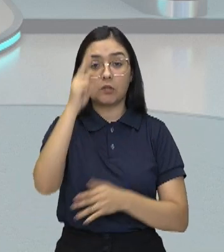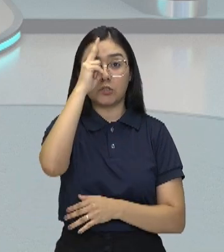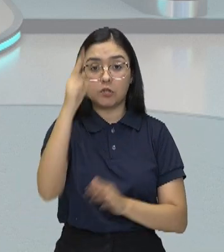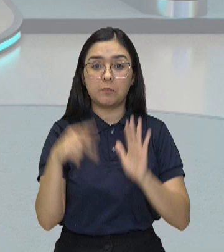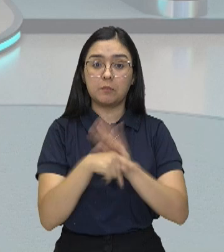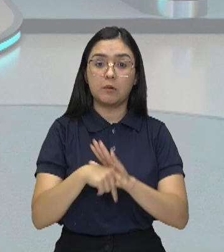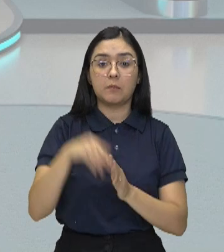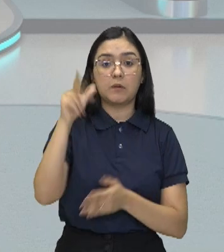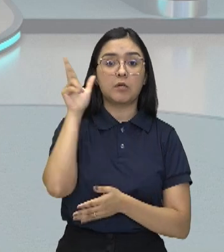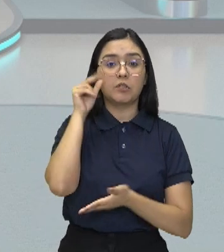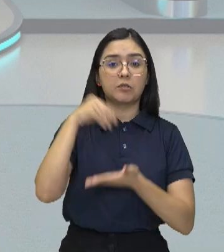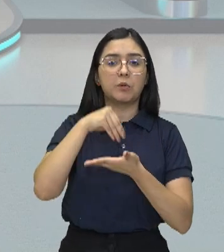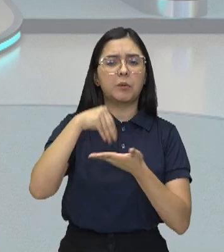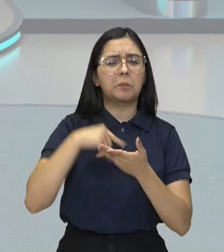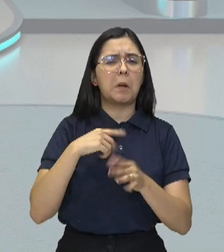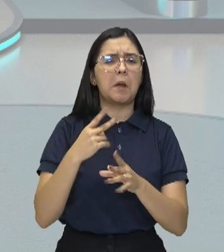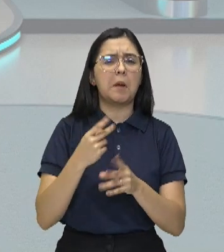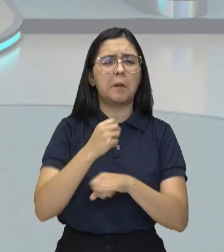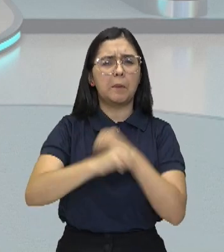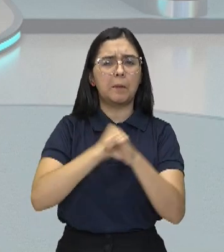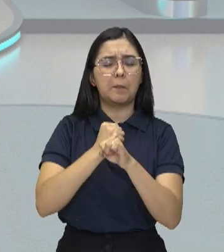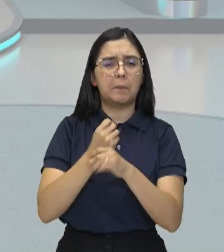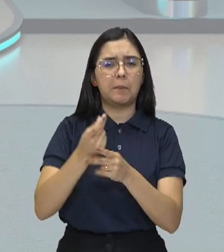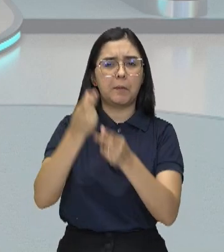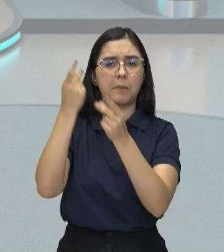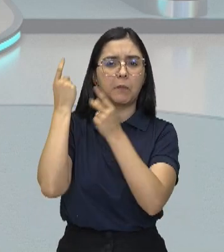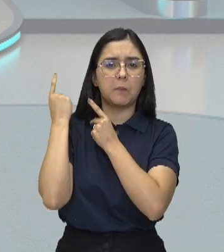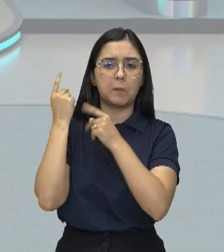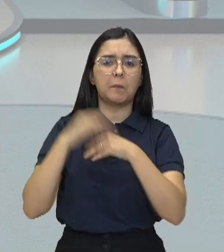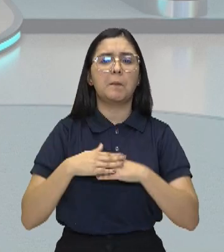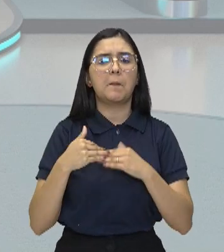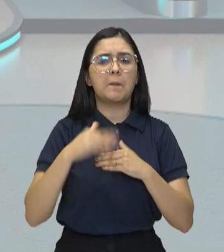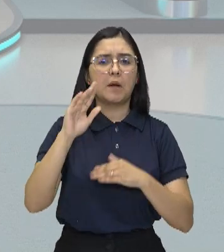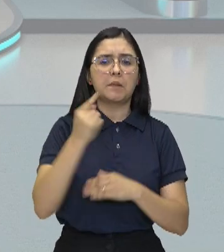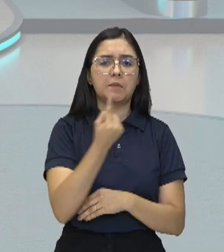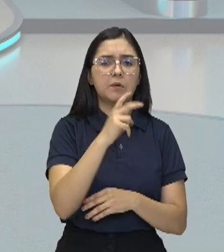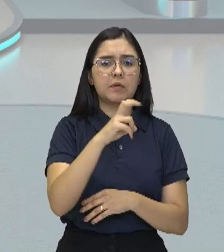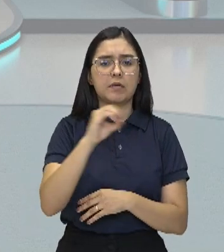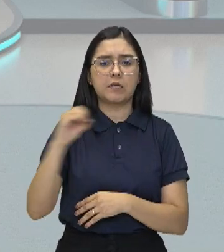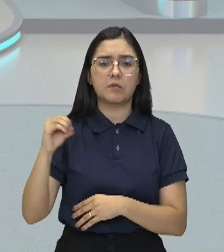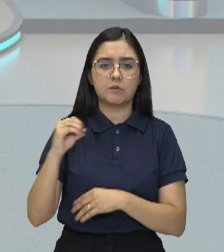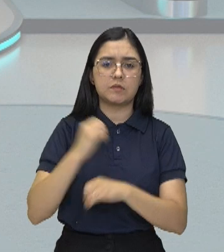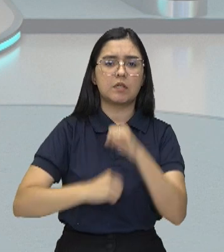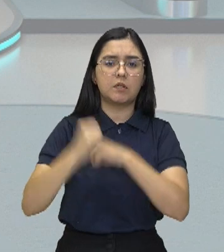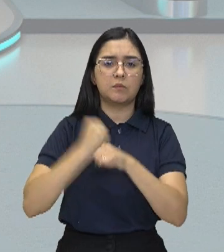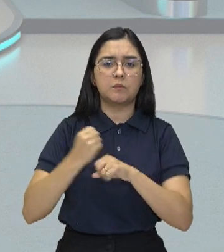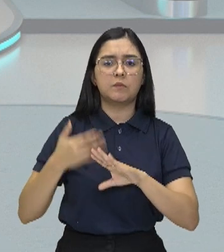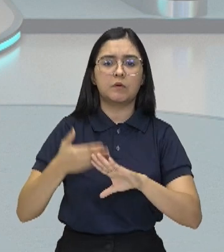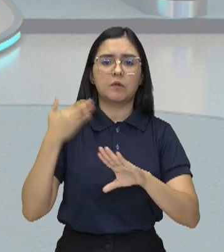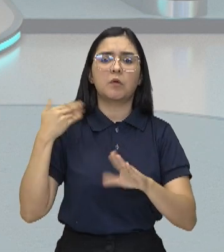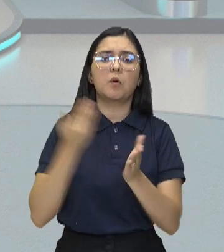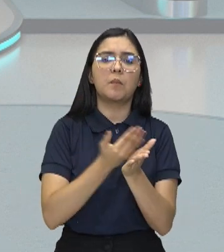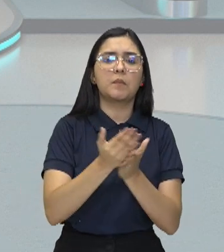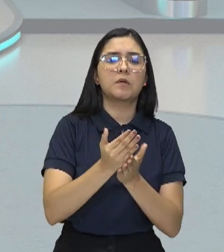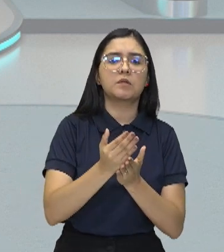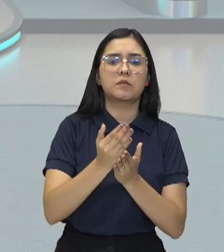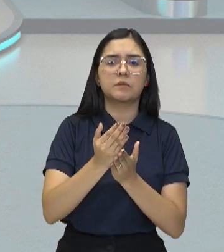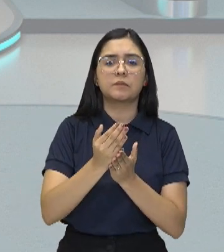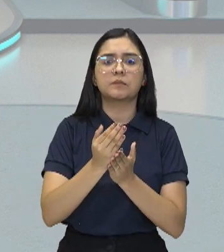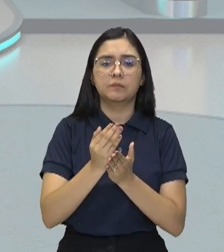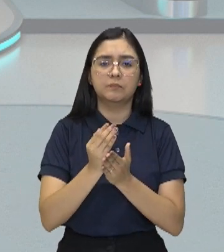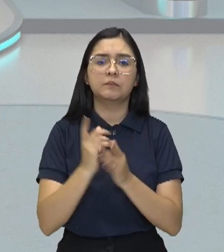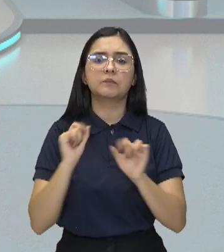xadrez remonta muitos anos atrás, né? Há mais de 1500 anos, com origens que são